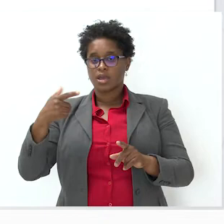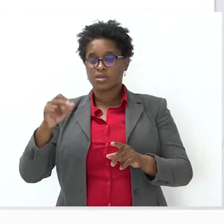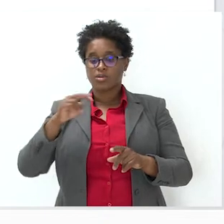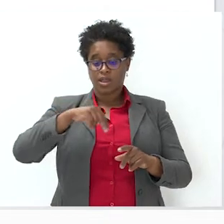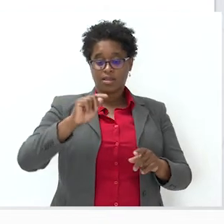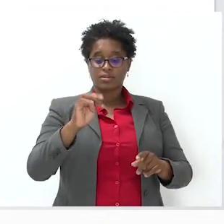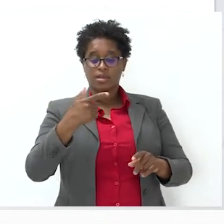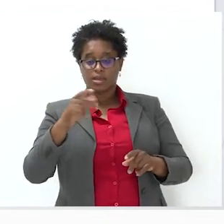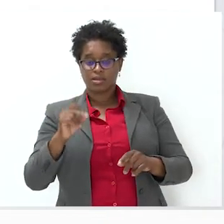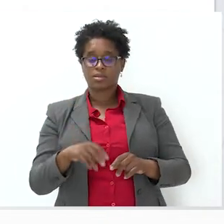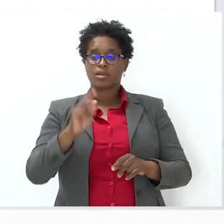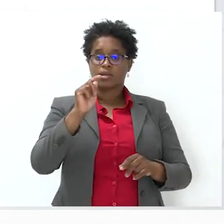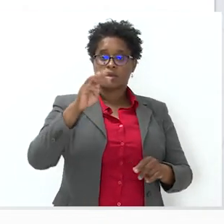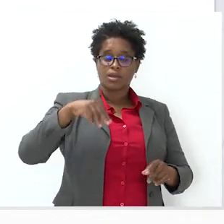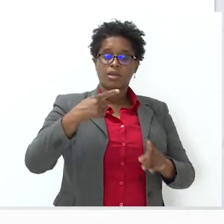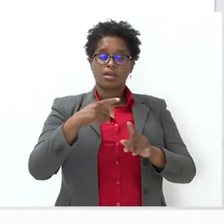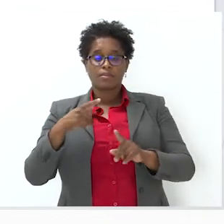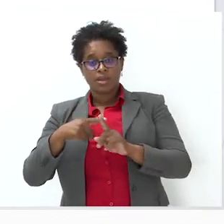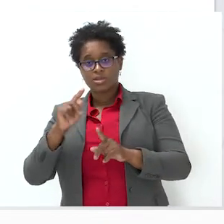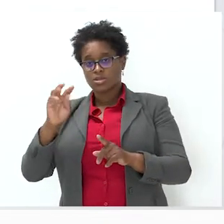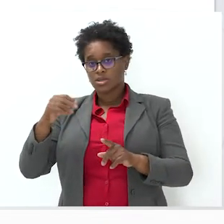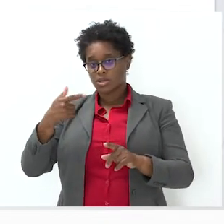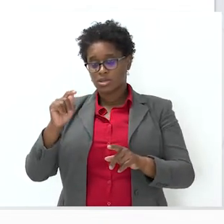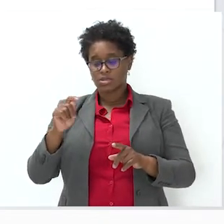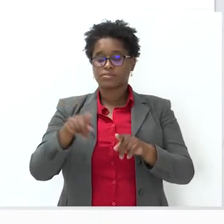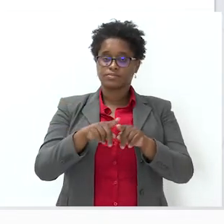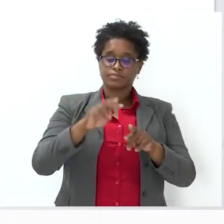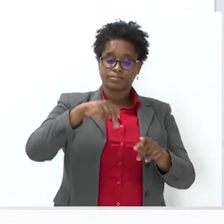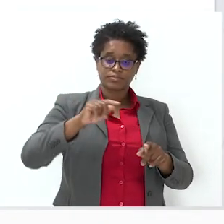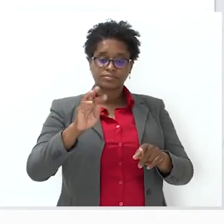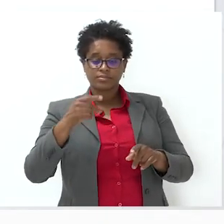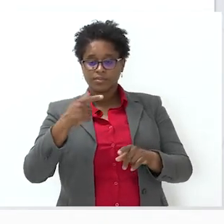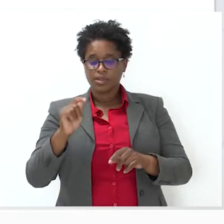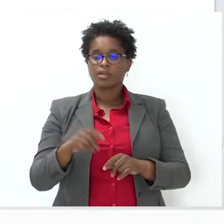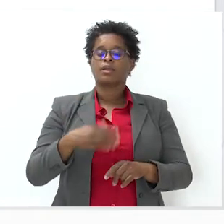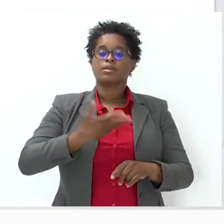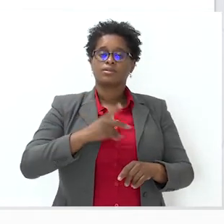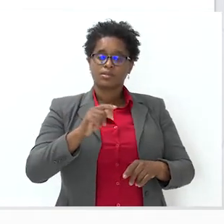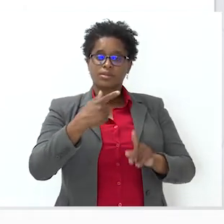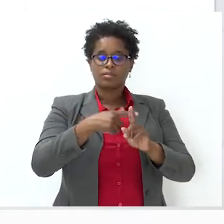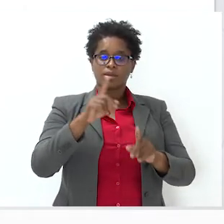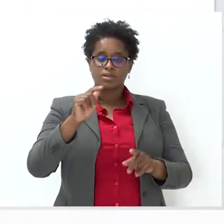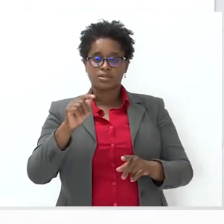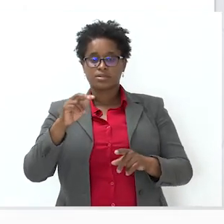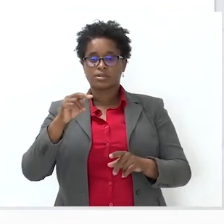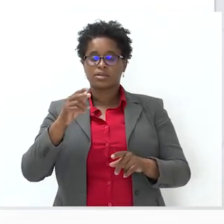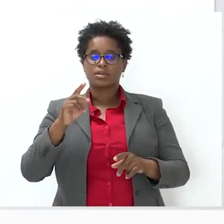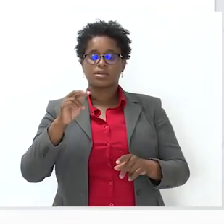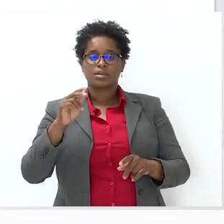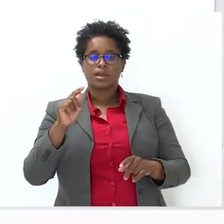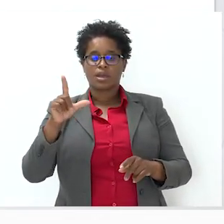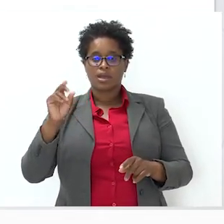nesta, em mais este é igual a neste, de mais ela é igual a